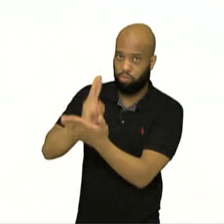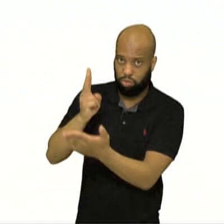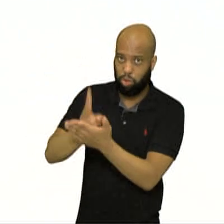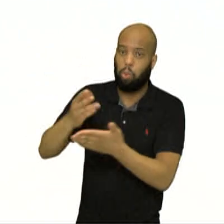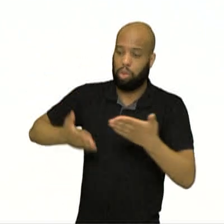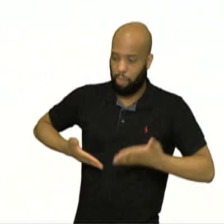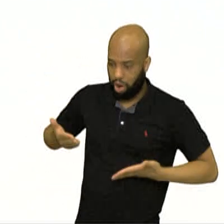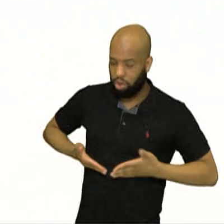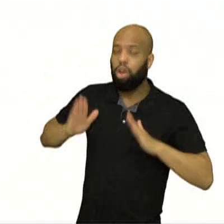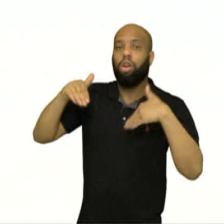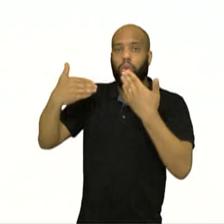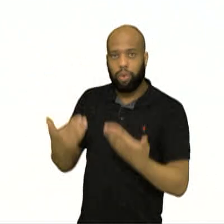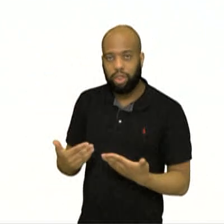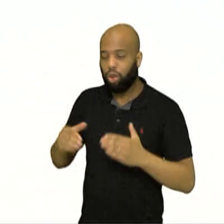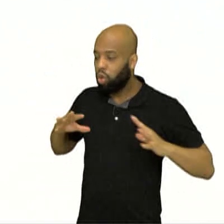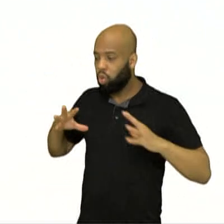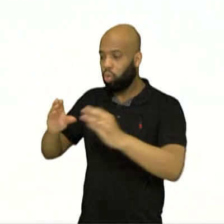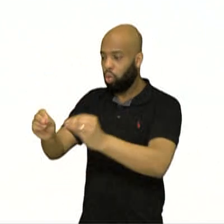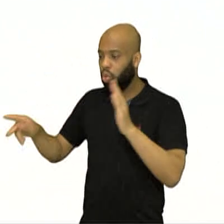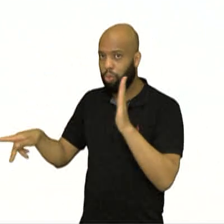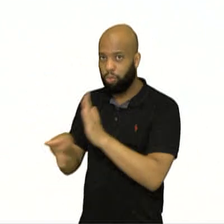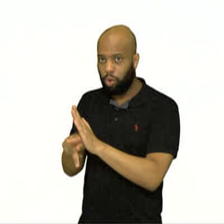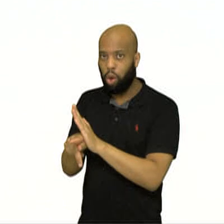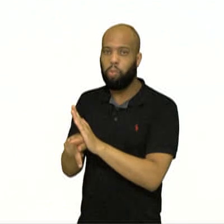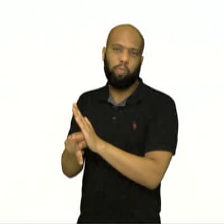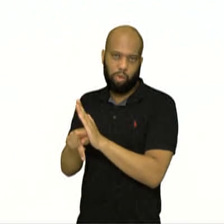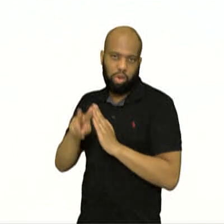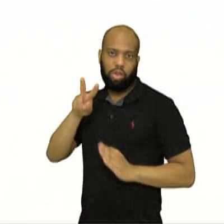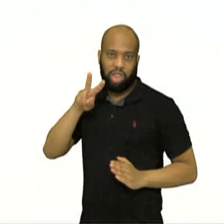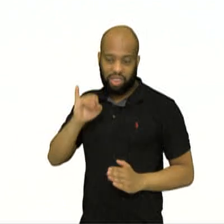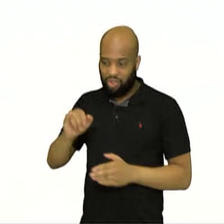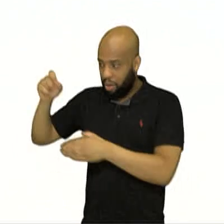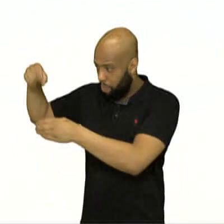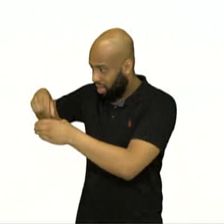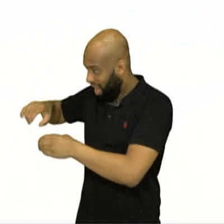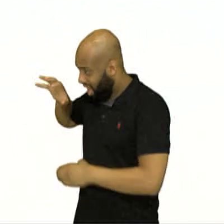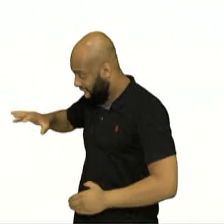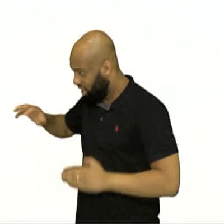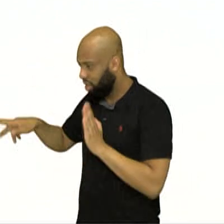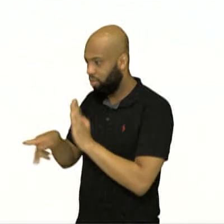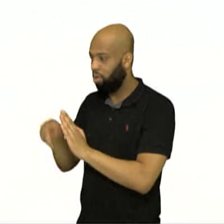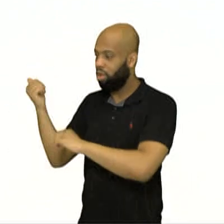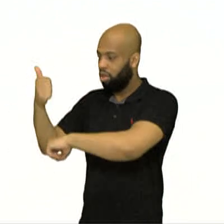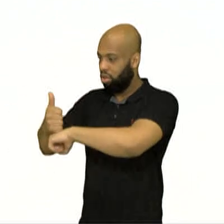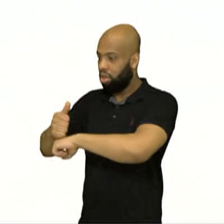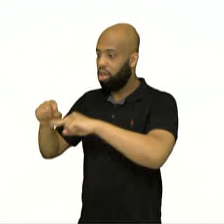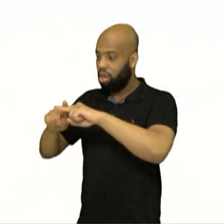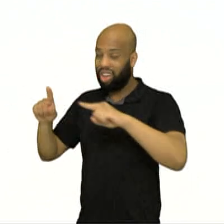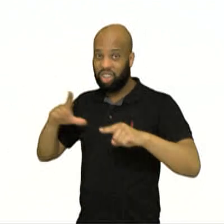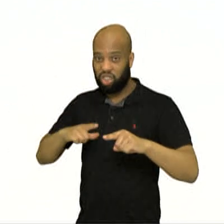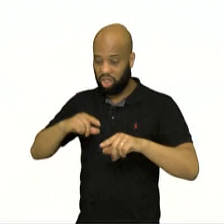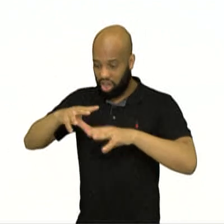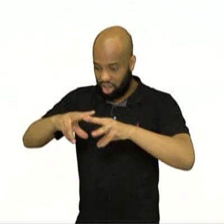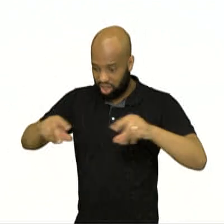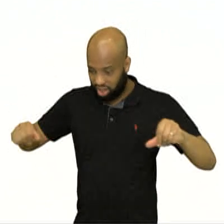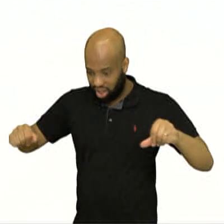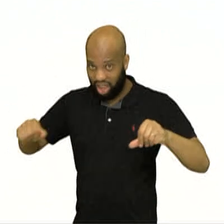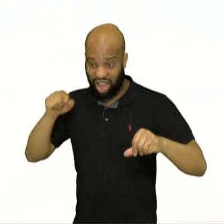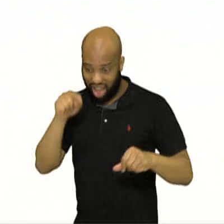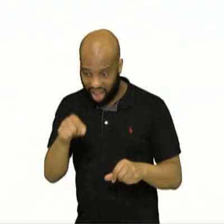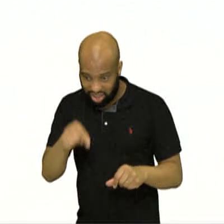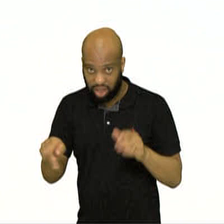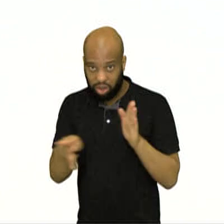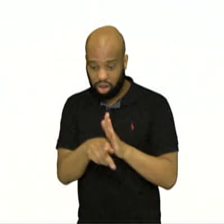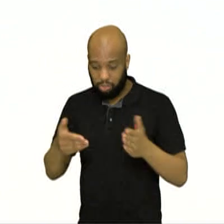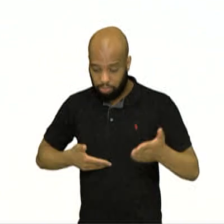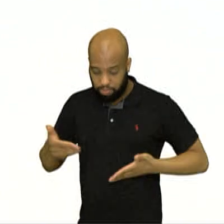eram terras que o senhor, tudo que fosse produzido, ia ser do senhor, tá? E enquanto na terra do servo, eles produziam para eles mesmos,